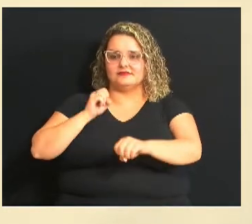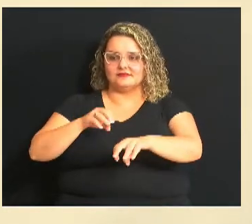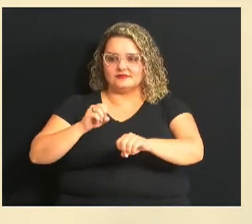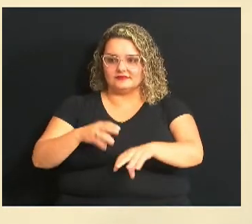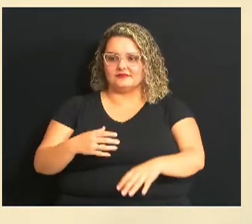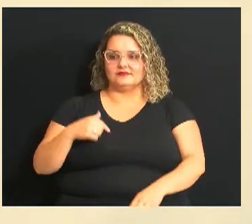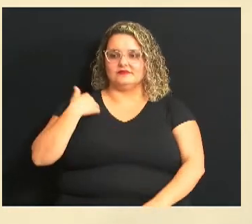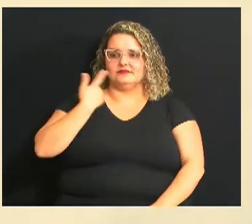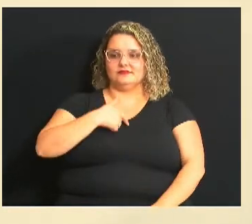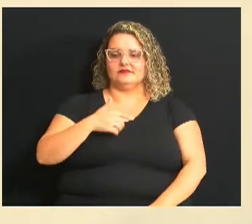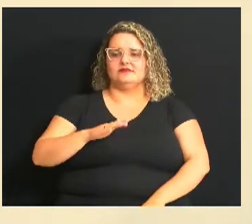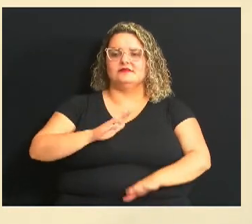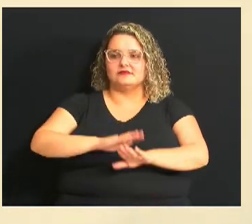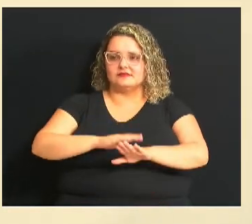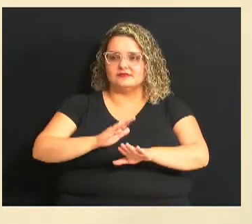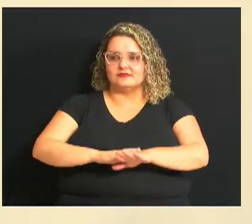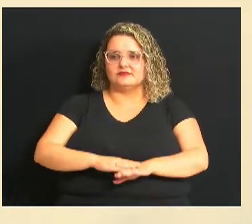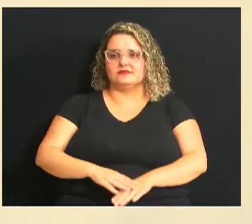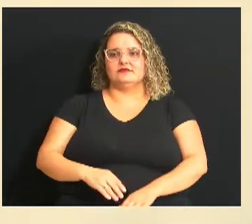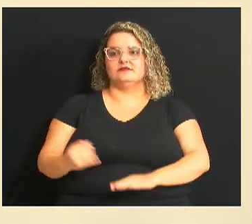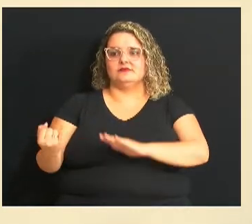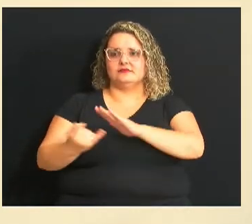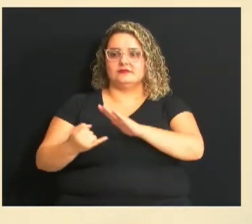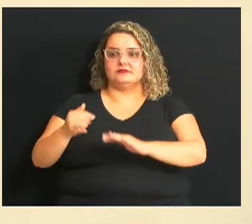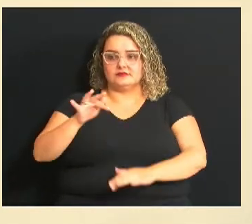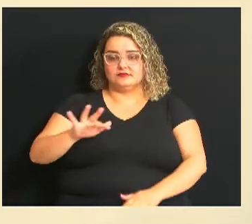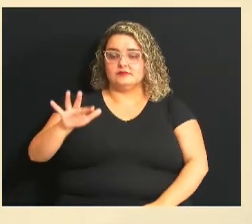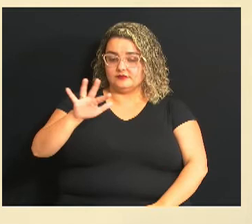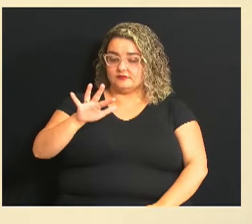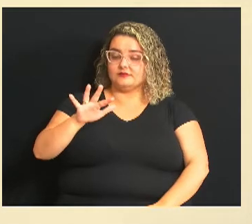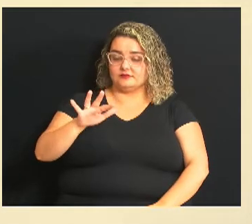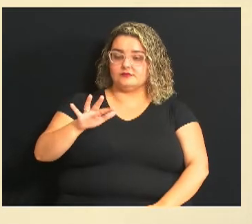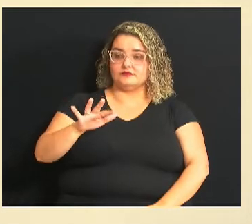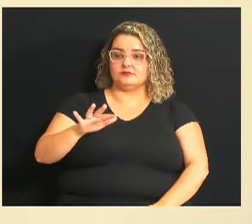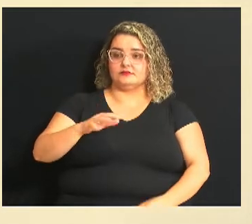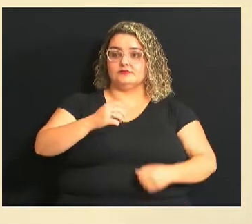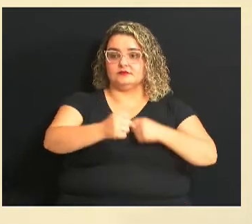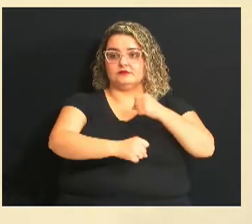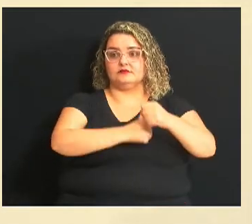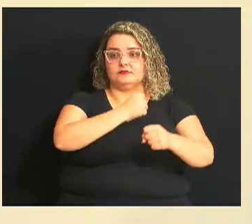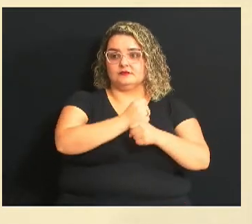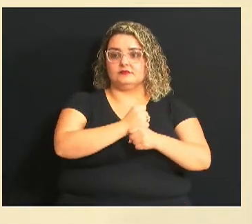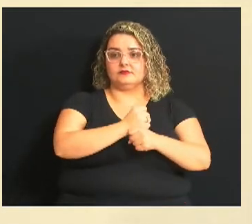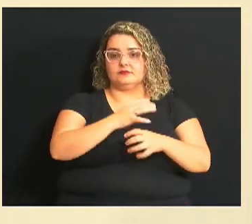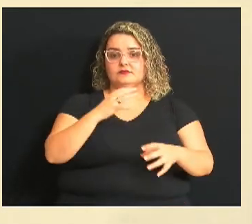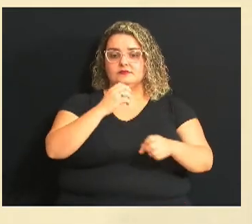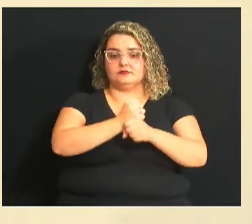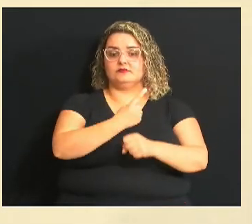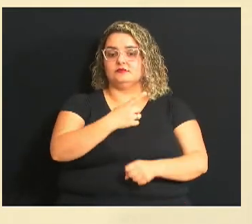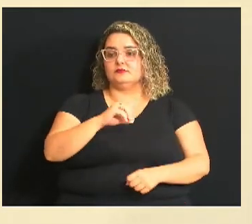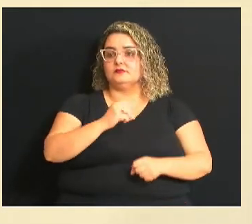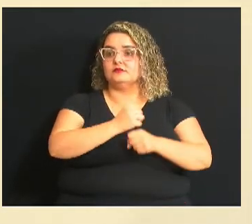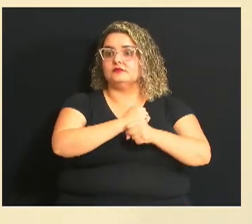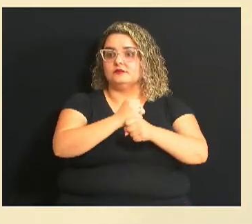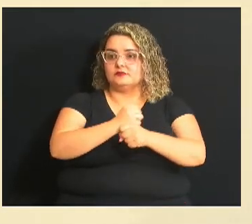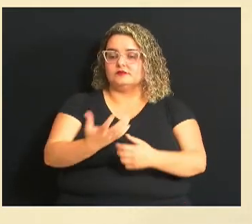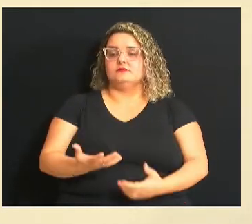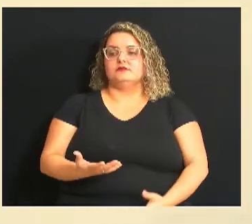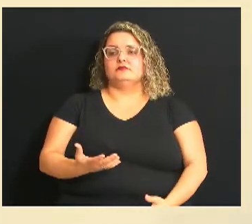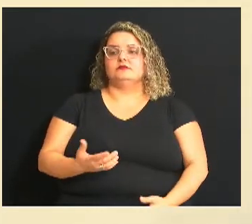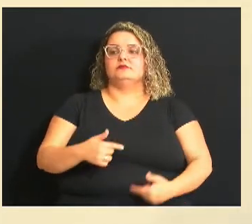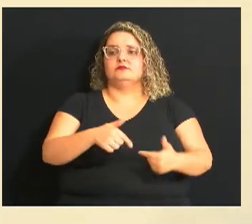nossa atividade docente no Instituto Federal, onde ano que vem eu completo 10 anos trabalhando nessa